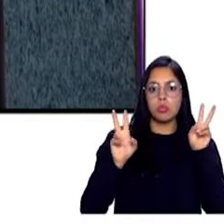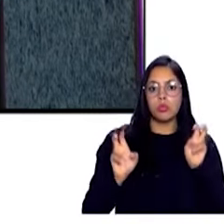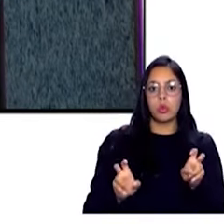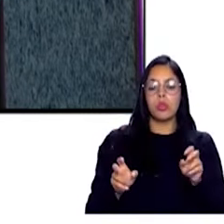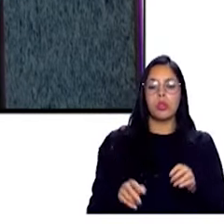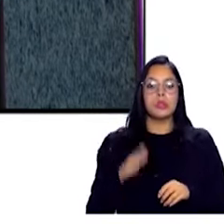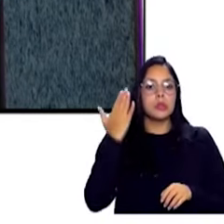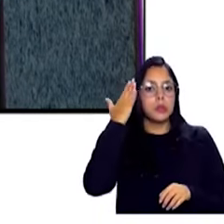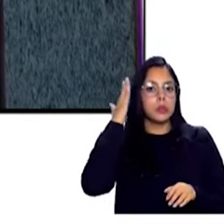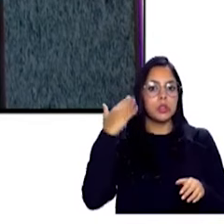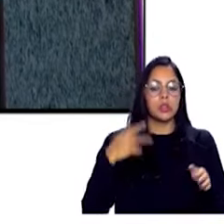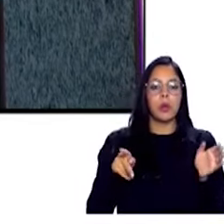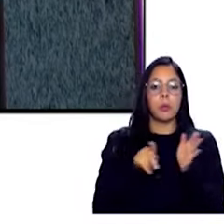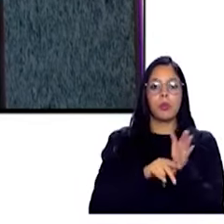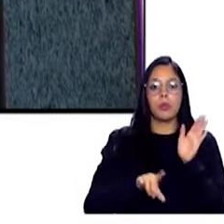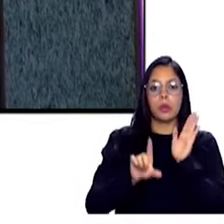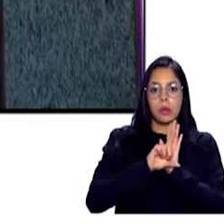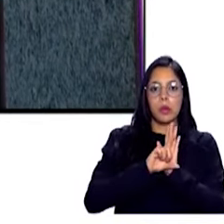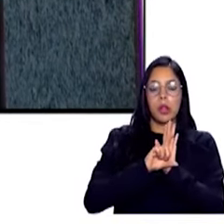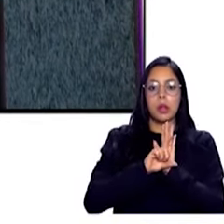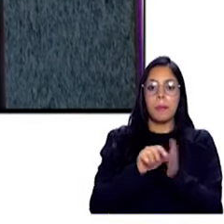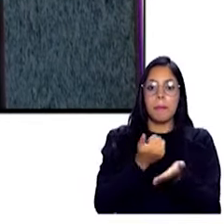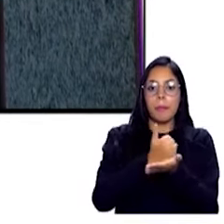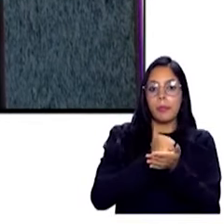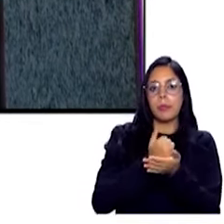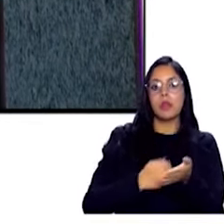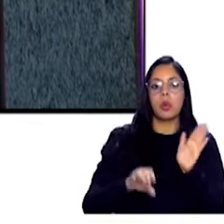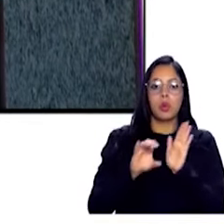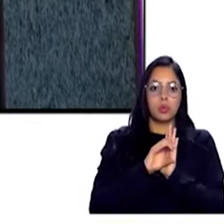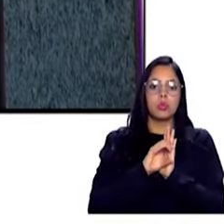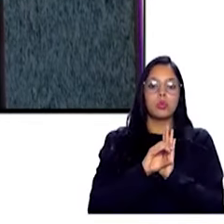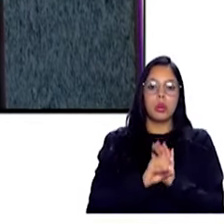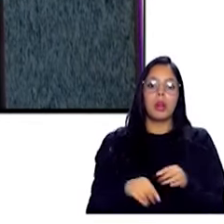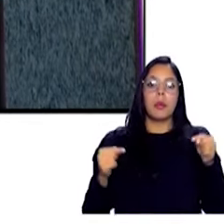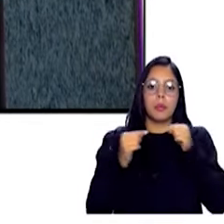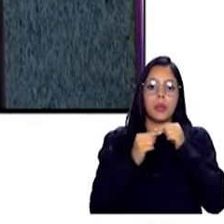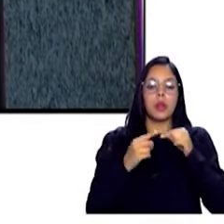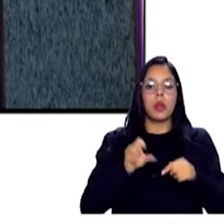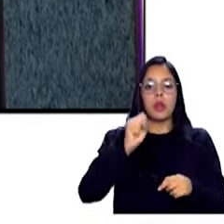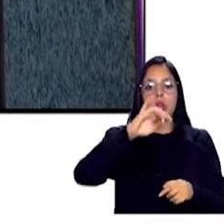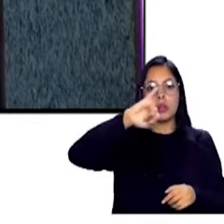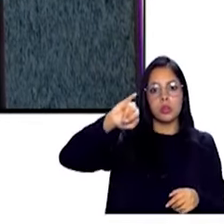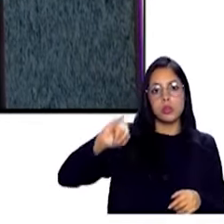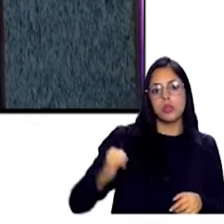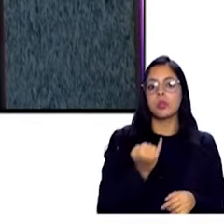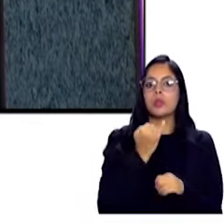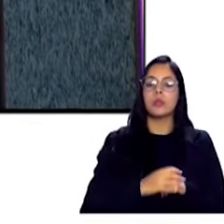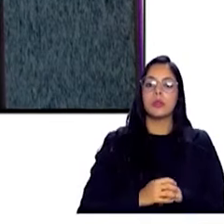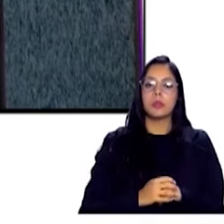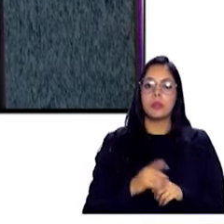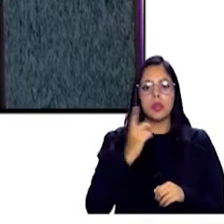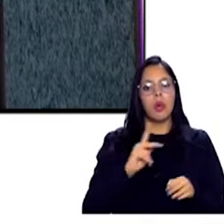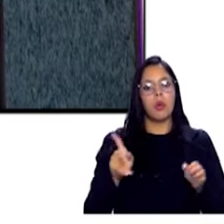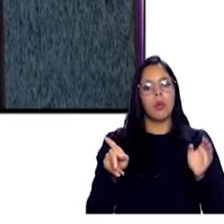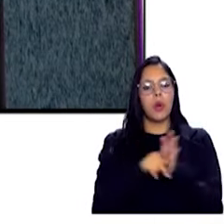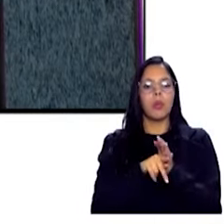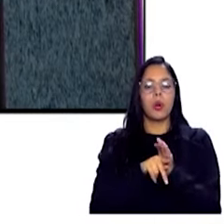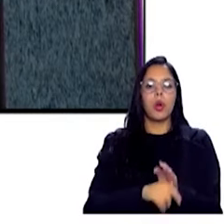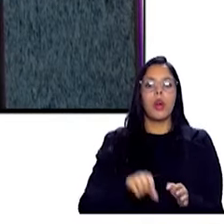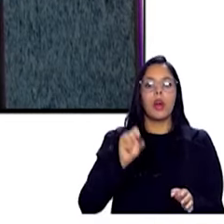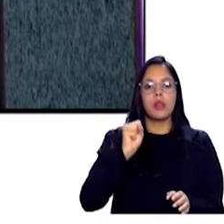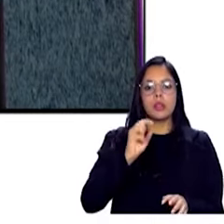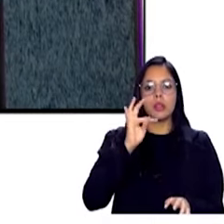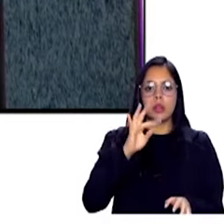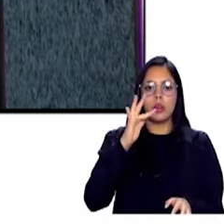interpretação da Lei nos termos da Constituição pertence ao Superior Tribunal de Justiça e não ao Supremo Tribunal Federal o